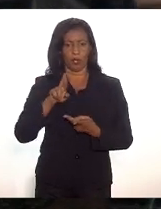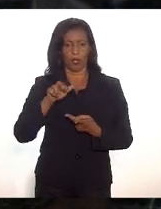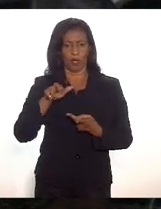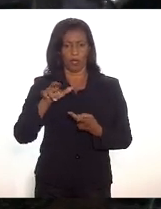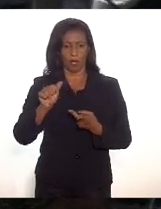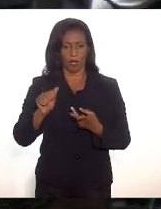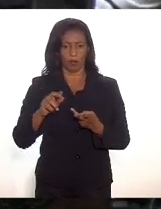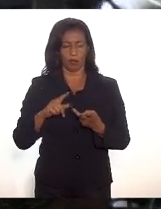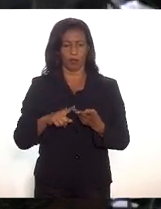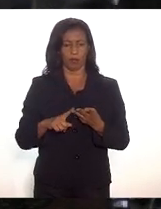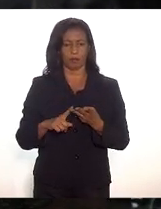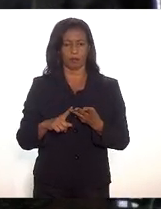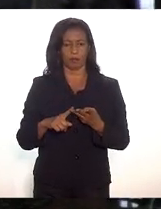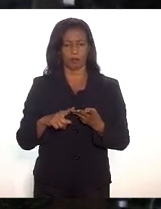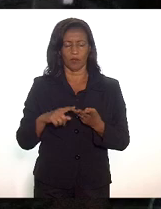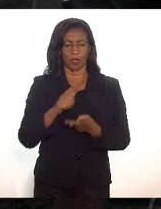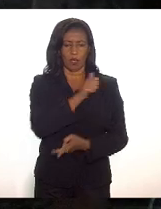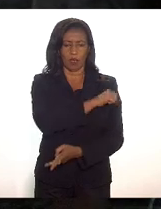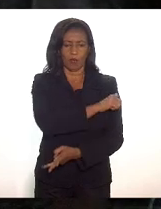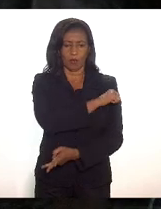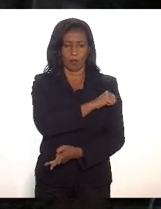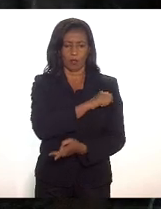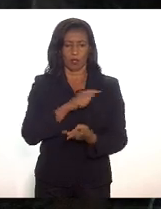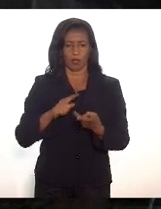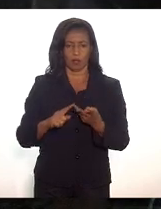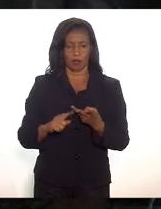Souza, enfermeira Rejane,